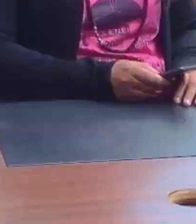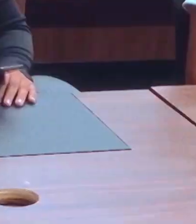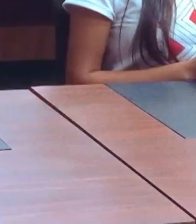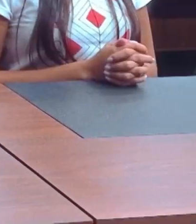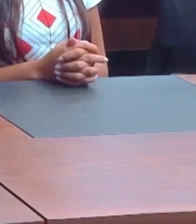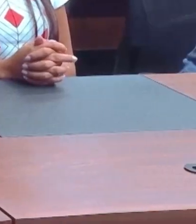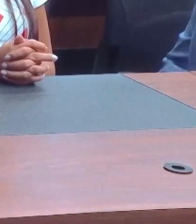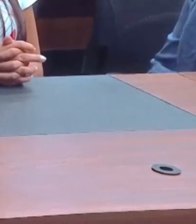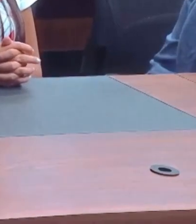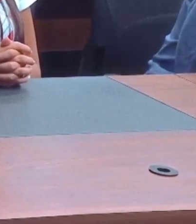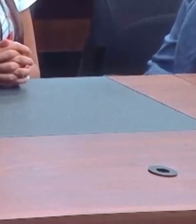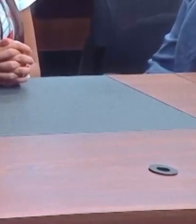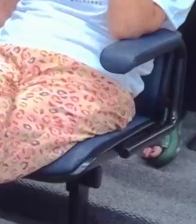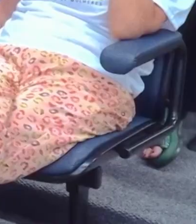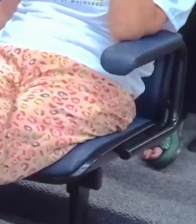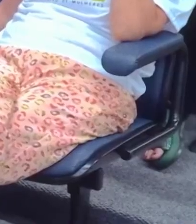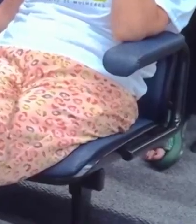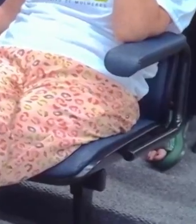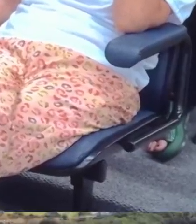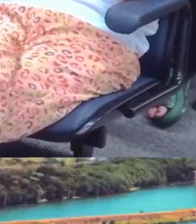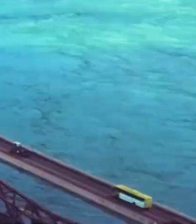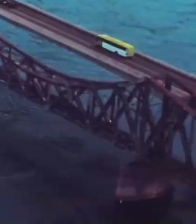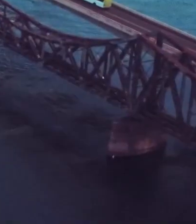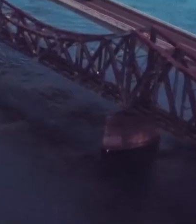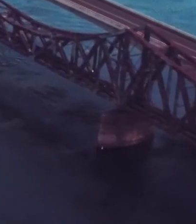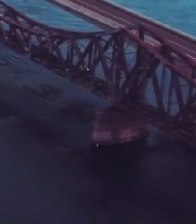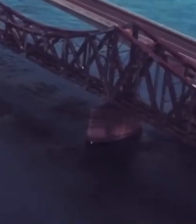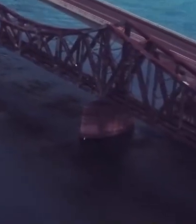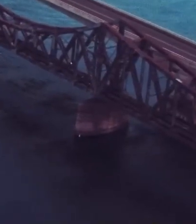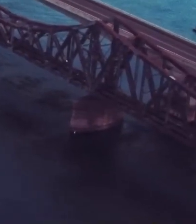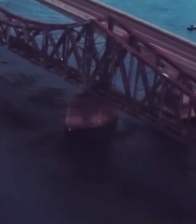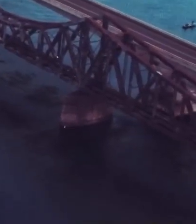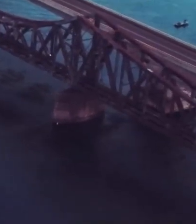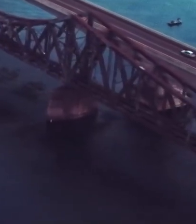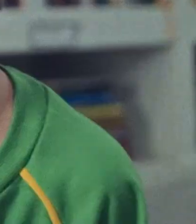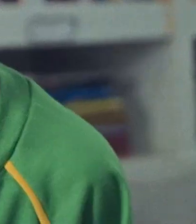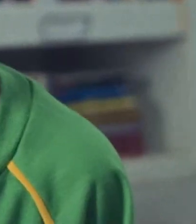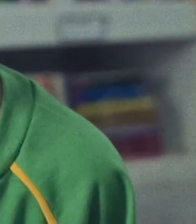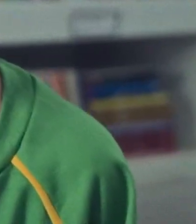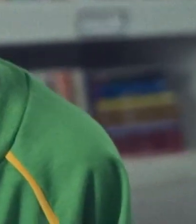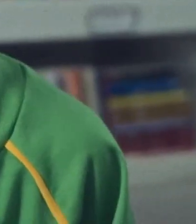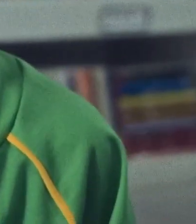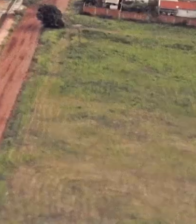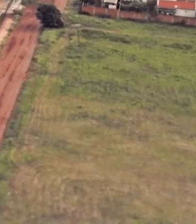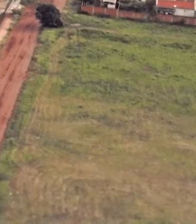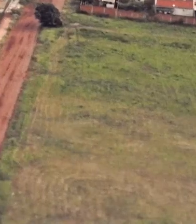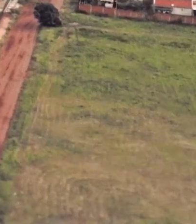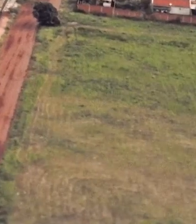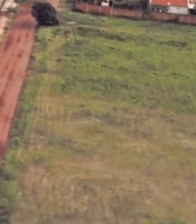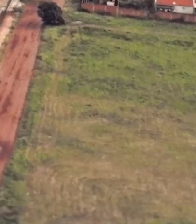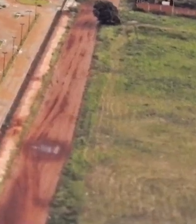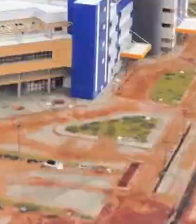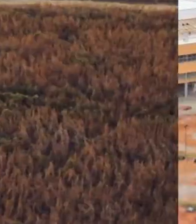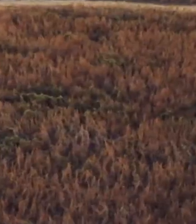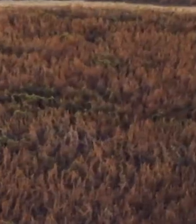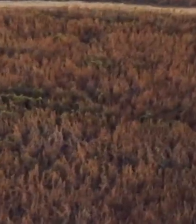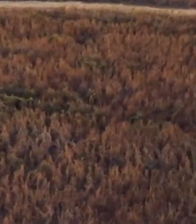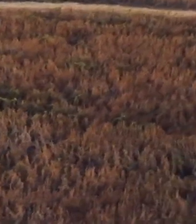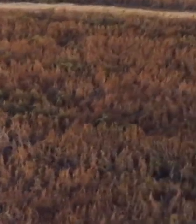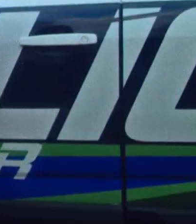Parlamentares, associações e cidadãos juntos, definindo o futuro do nosso estado. Educação,